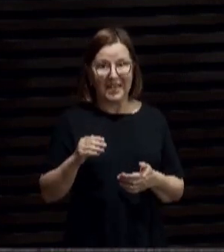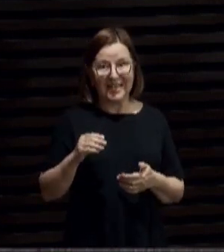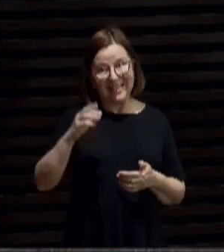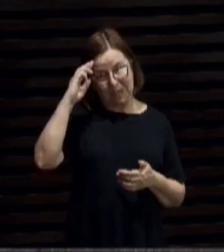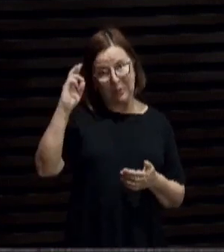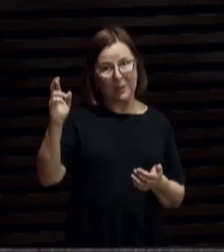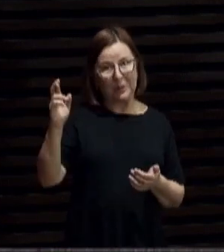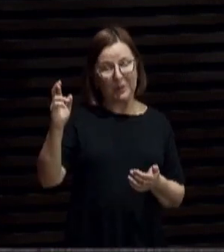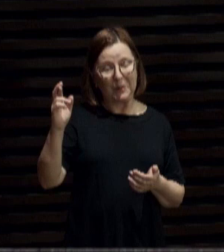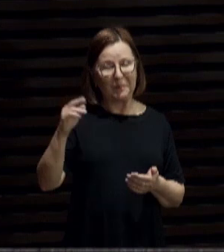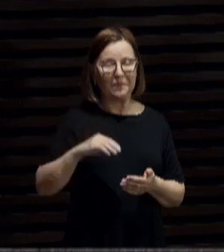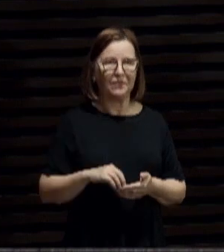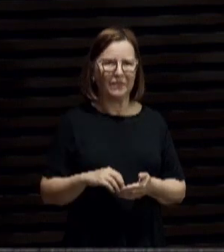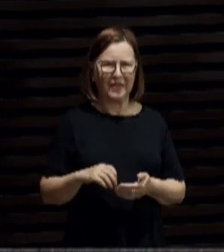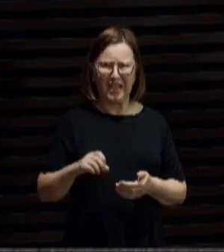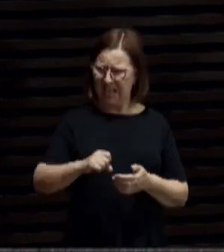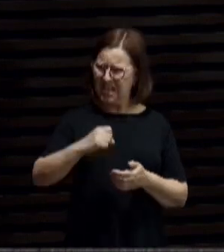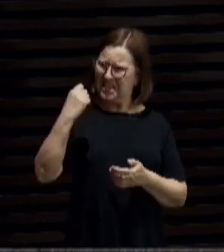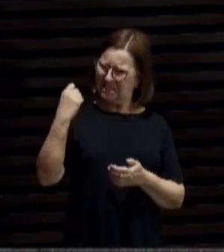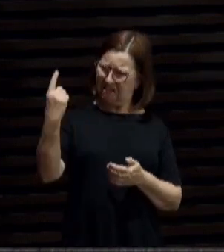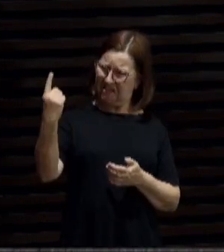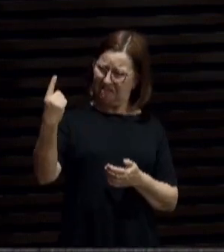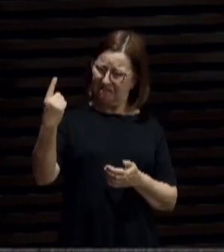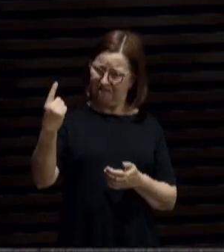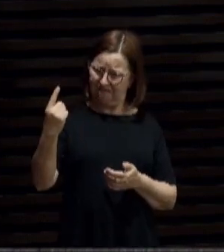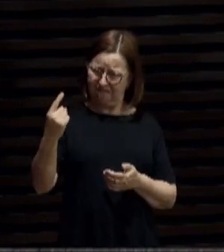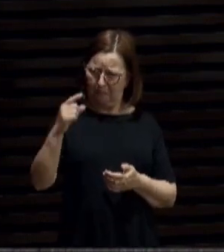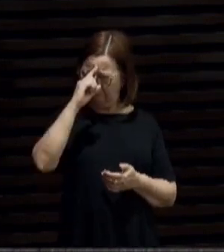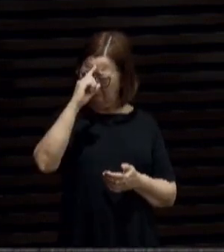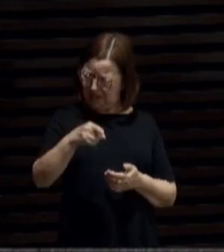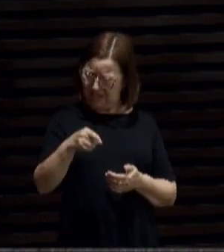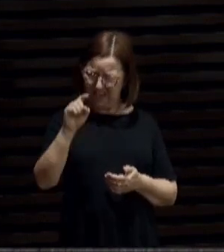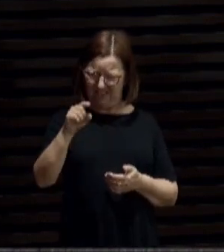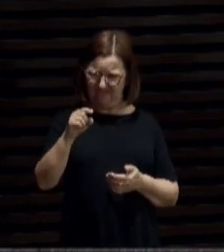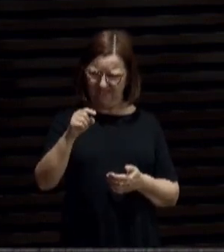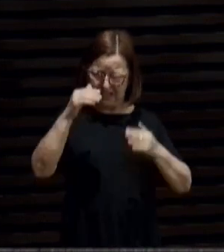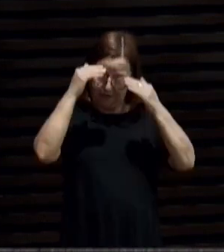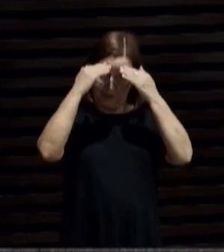estranho quando um estranho dá uma ordem e você obedece.